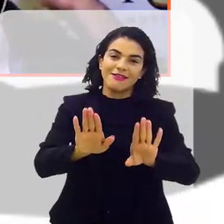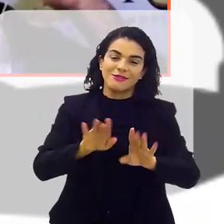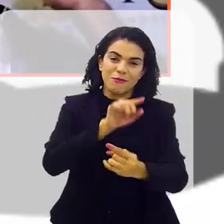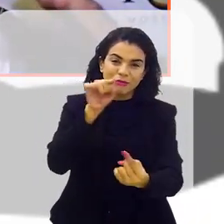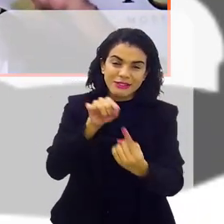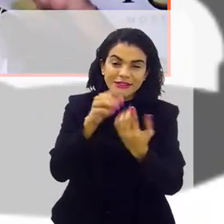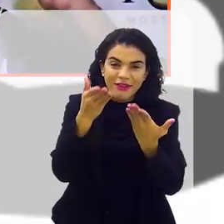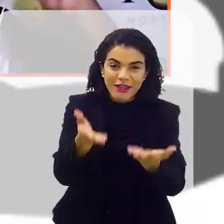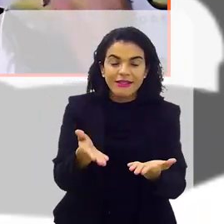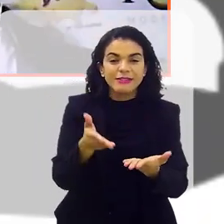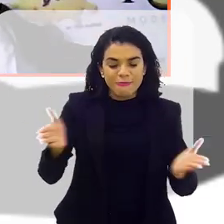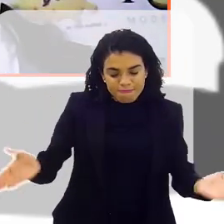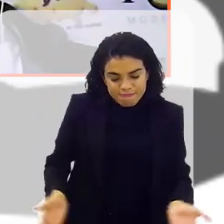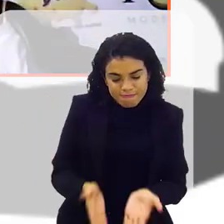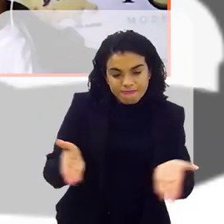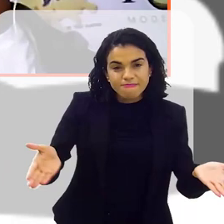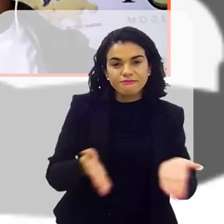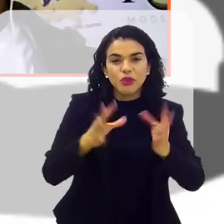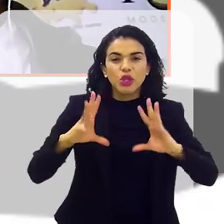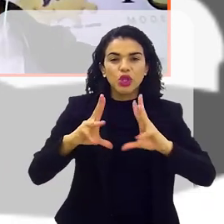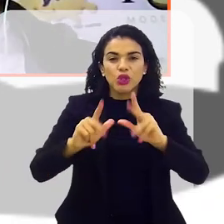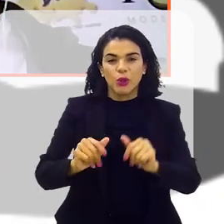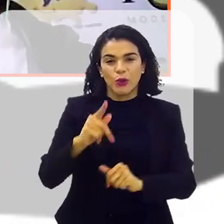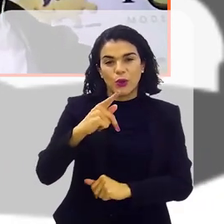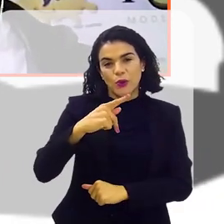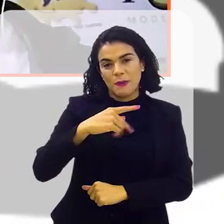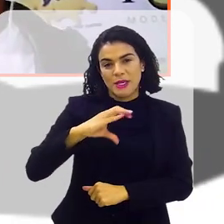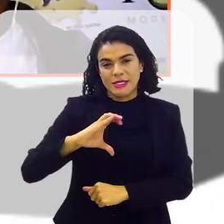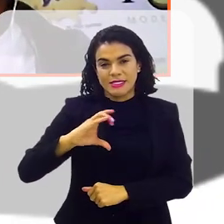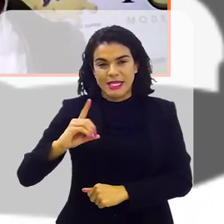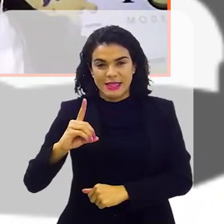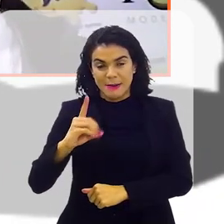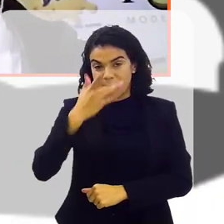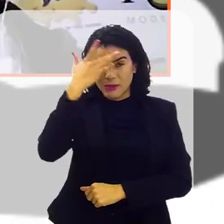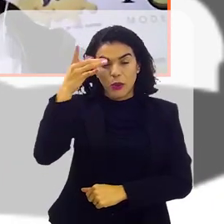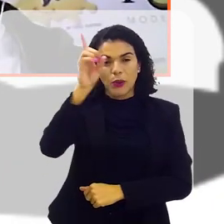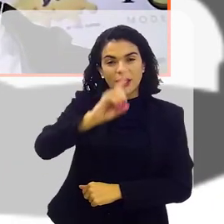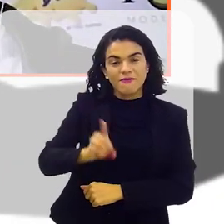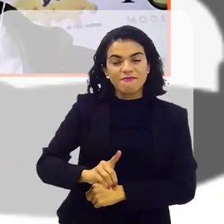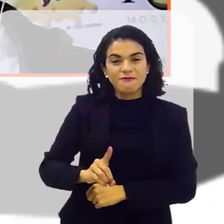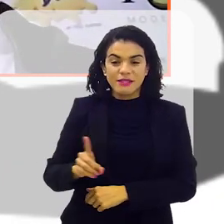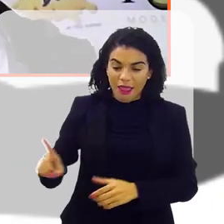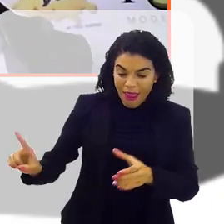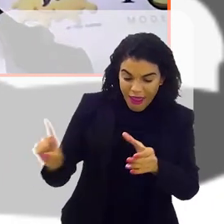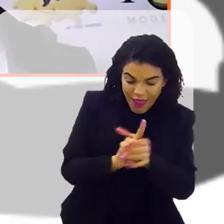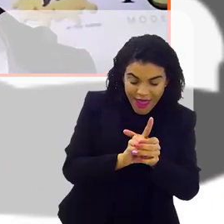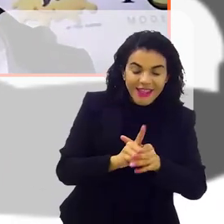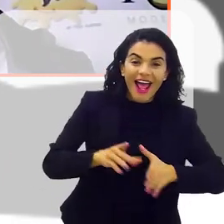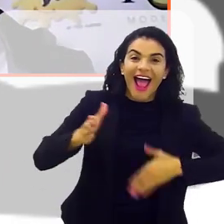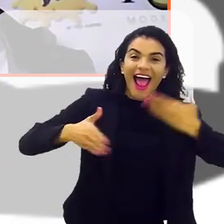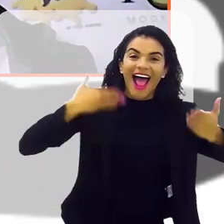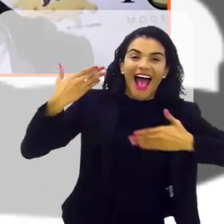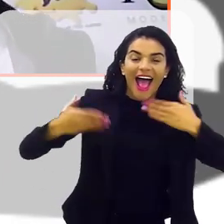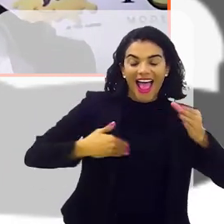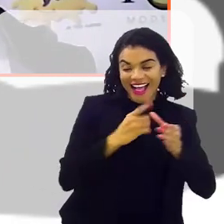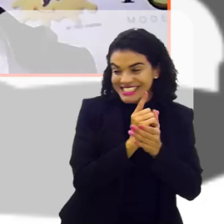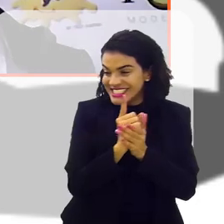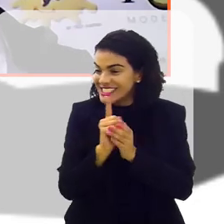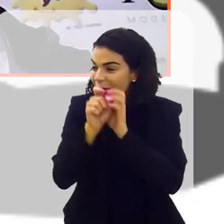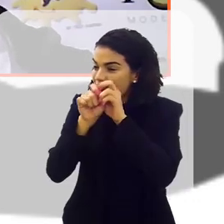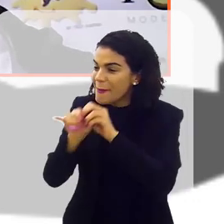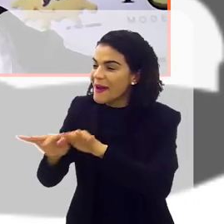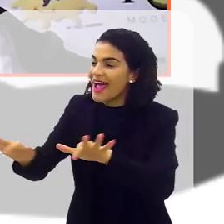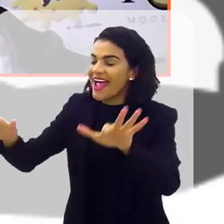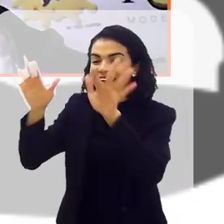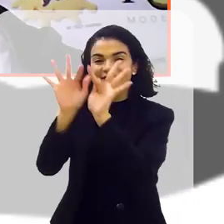o projeto modal é fazer com que todo pcd que vem até o projeto fique feliz saia feliz sai